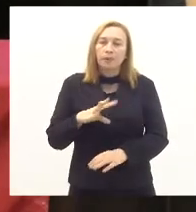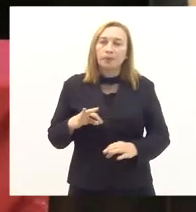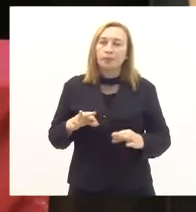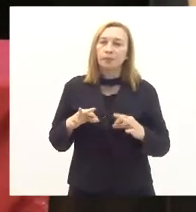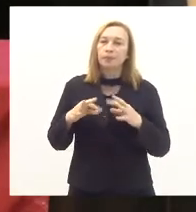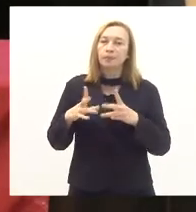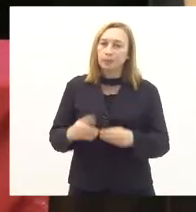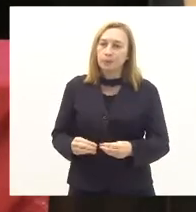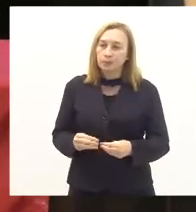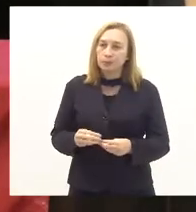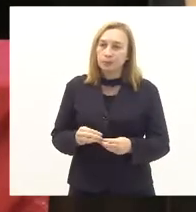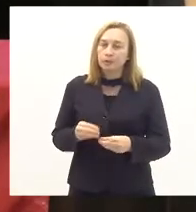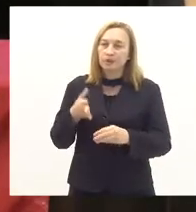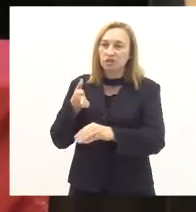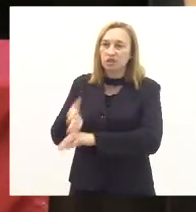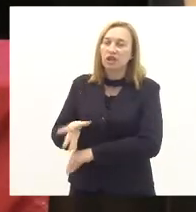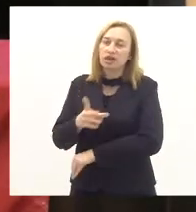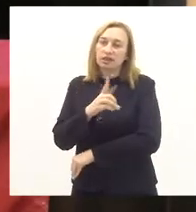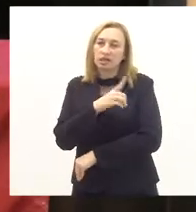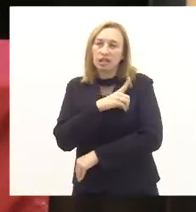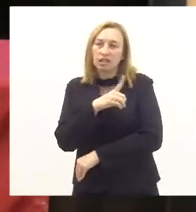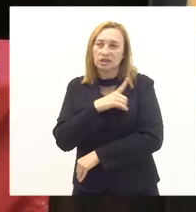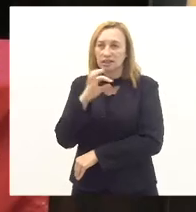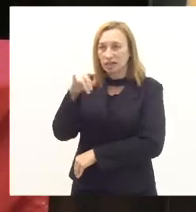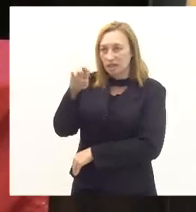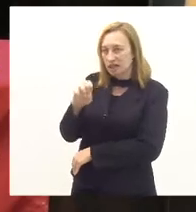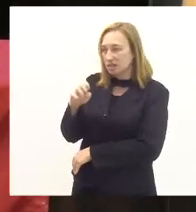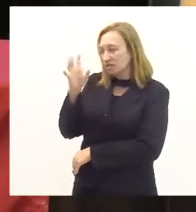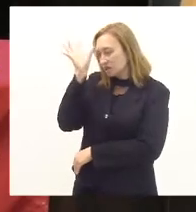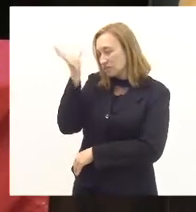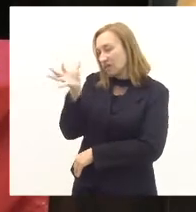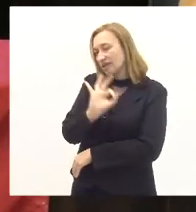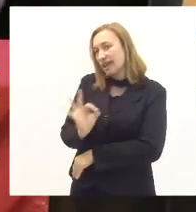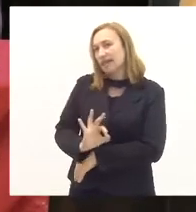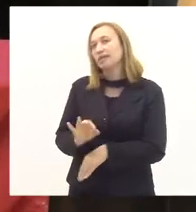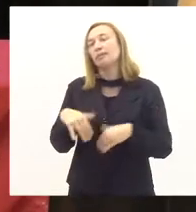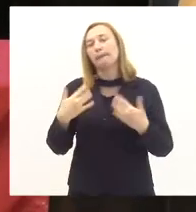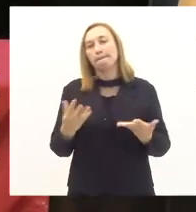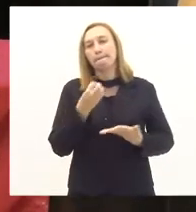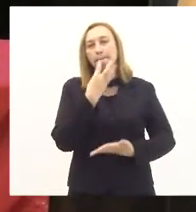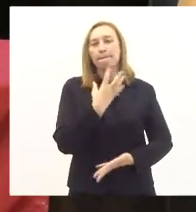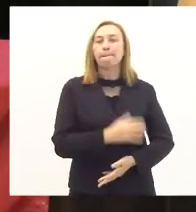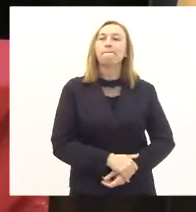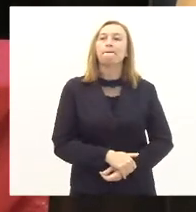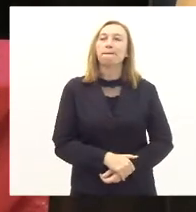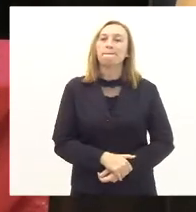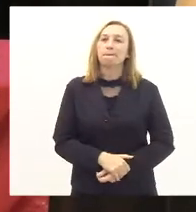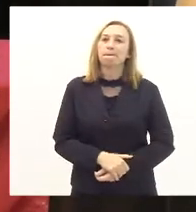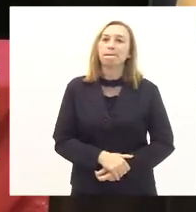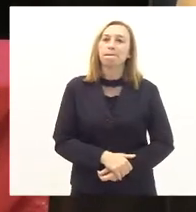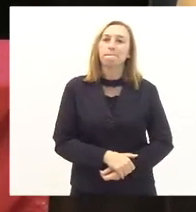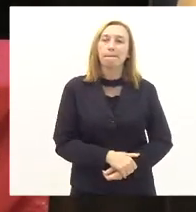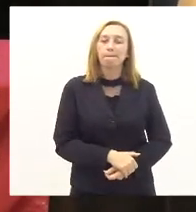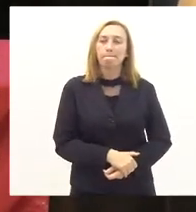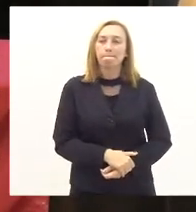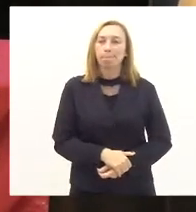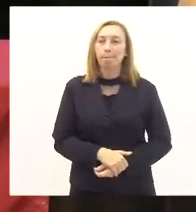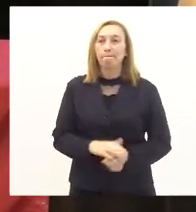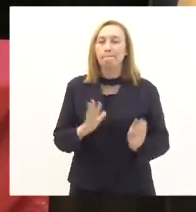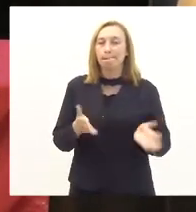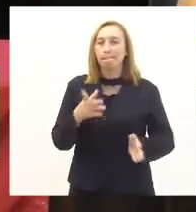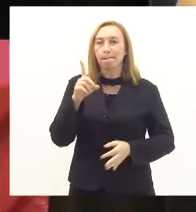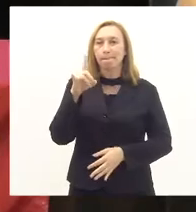bater na porta da DECRAD, da PM, e não vai resolver. Muito bem. Estamos compondo a mesa, e agora,